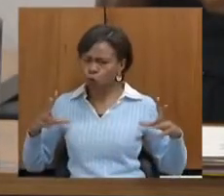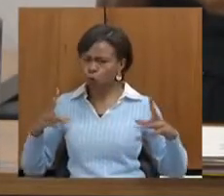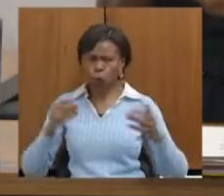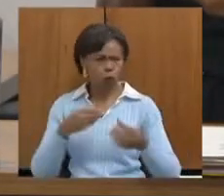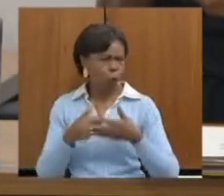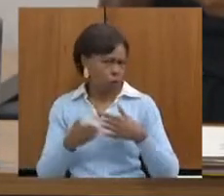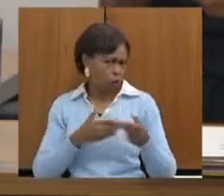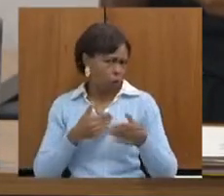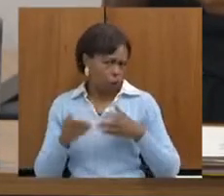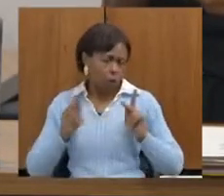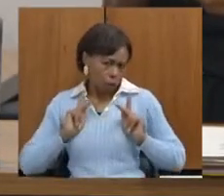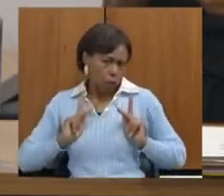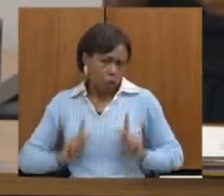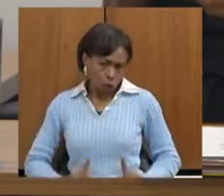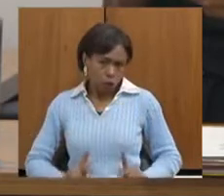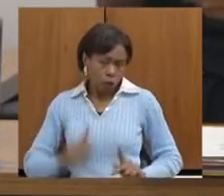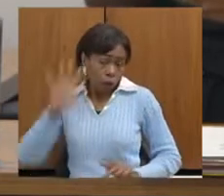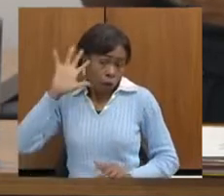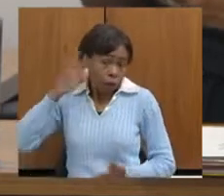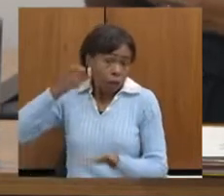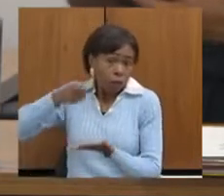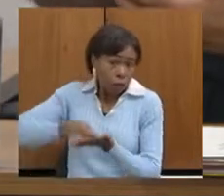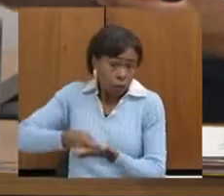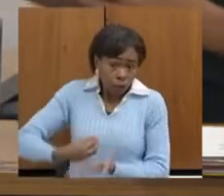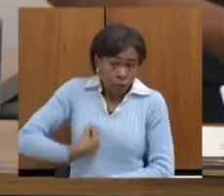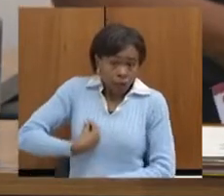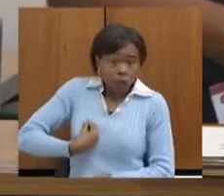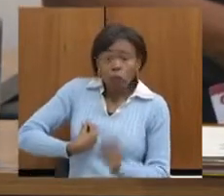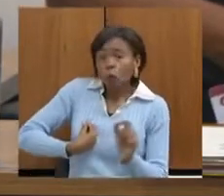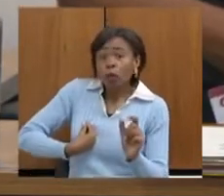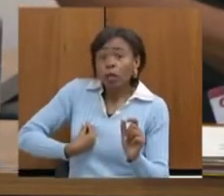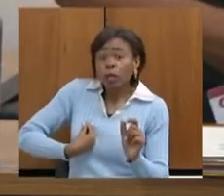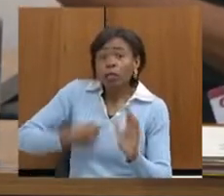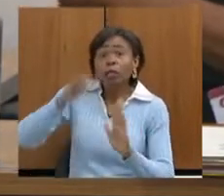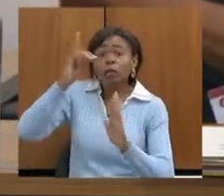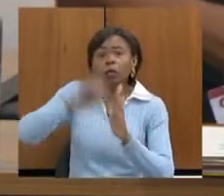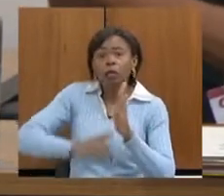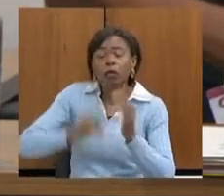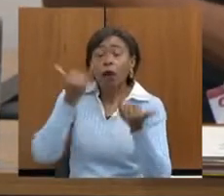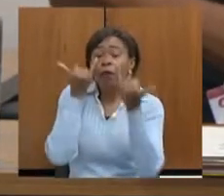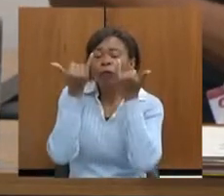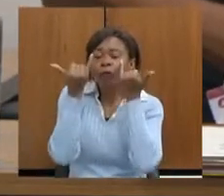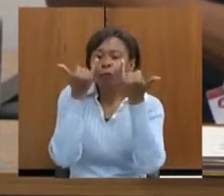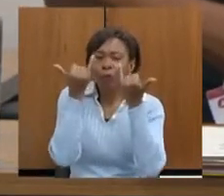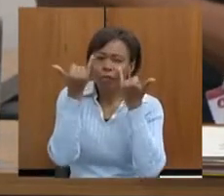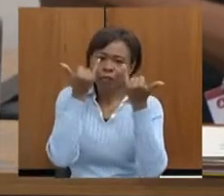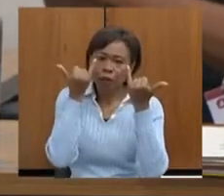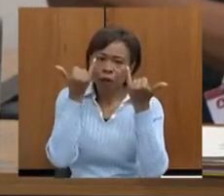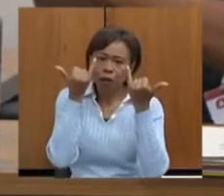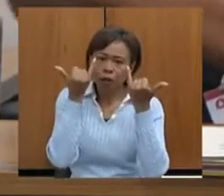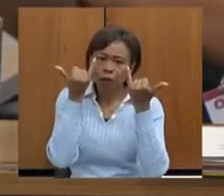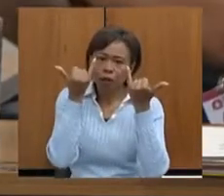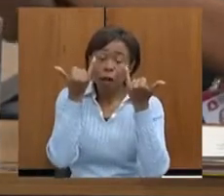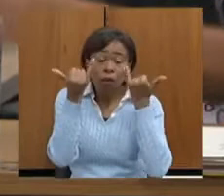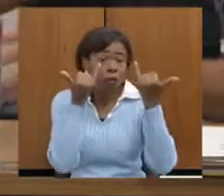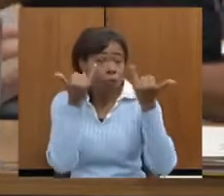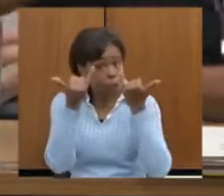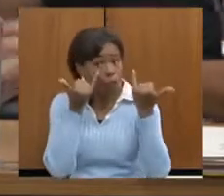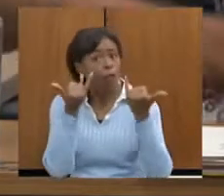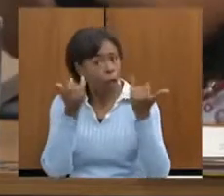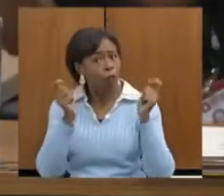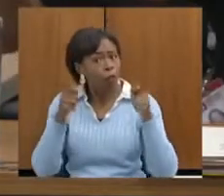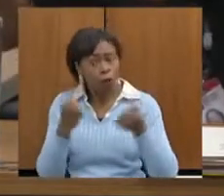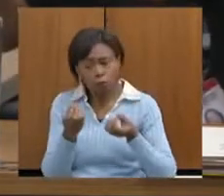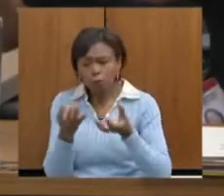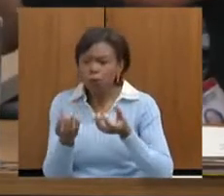qualquer pessoa em qualquer tomada de decisão da própria vida o direito à informação porque se a pessoa tiver informada ela